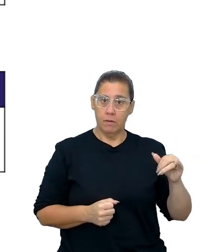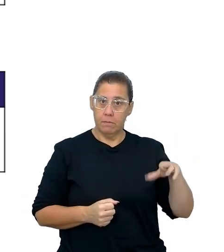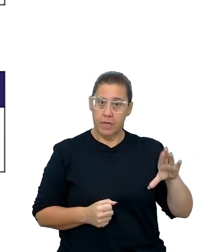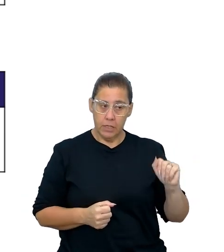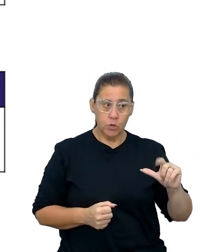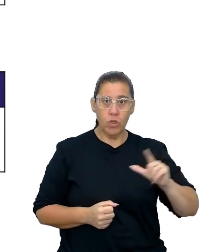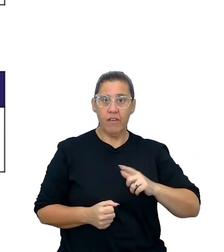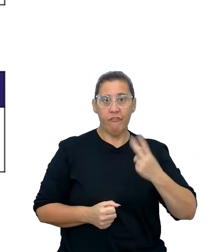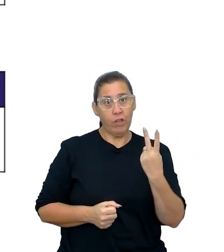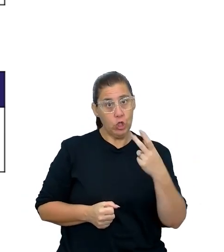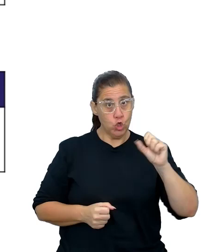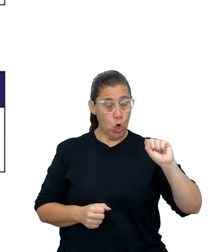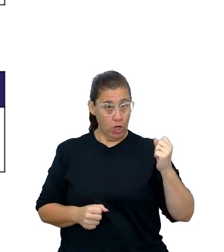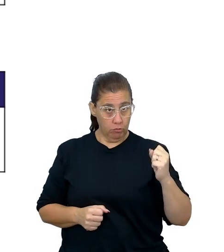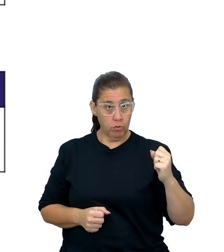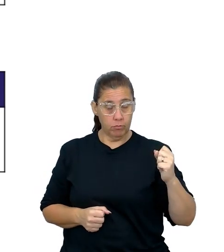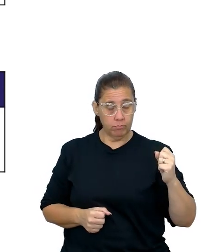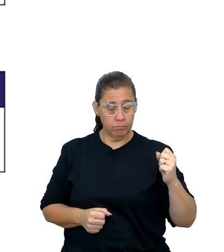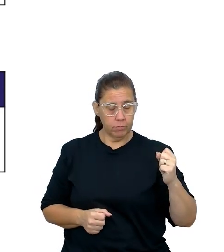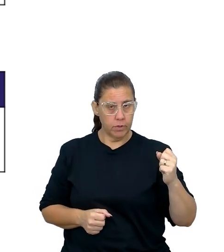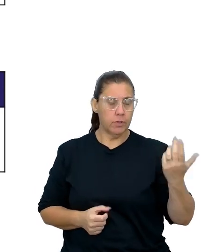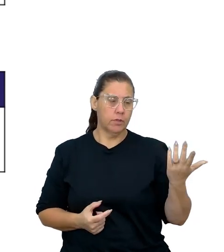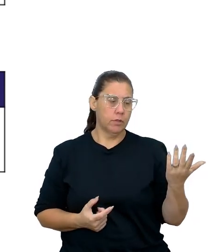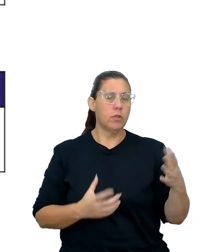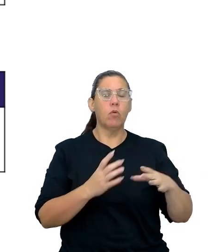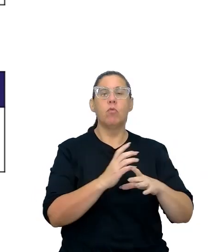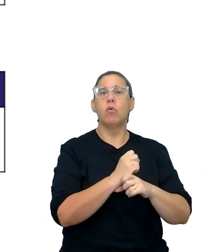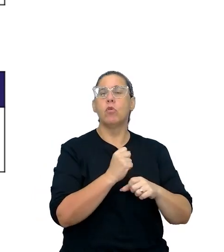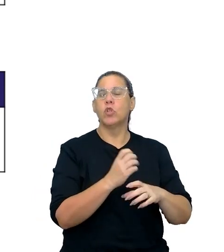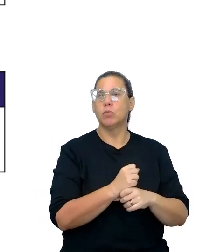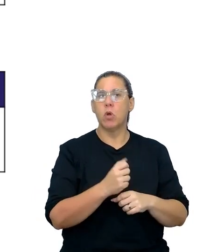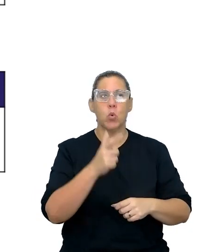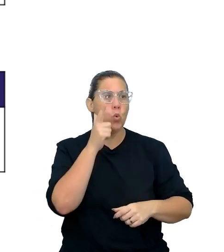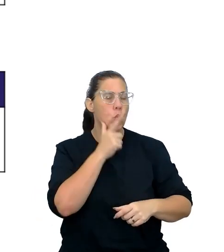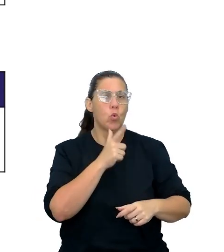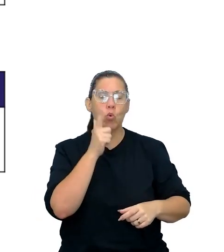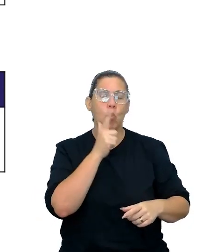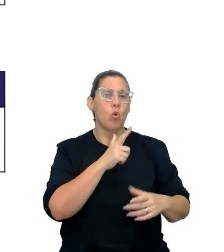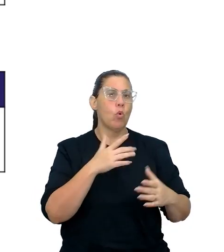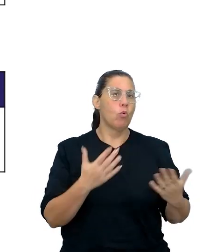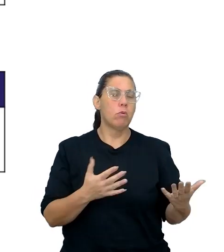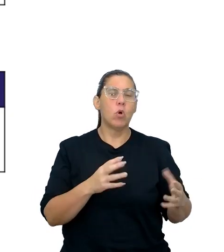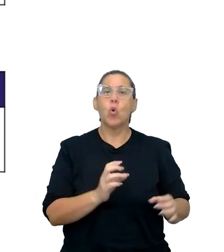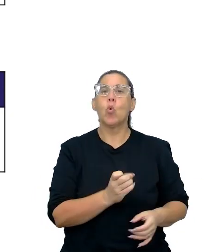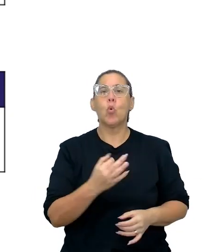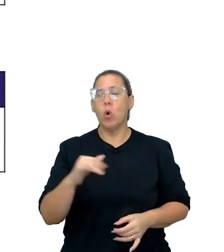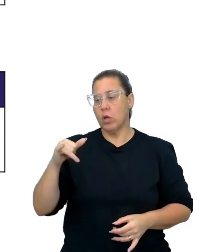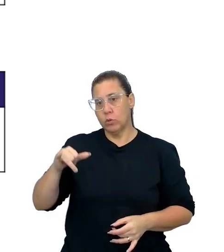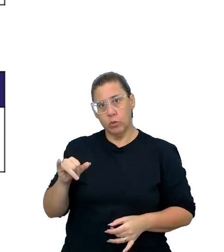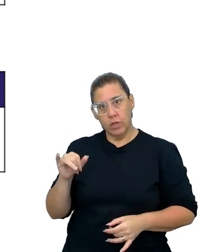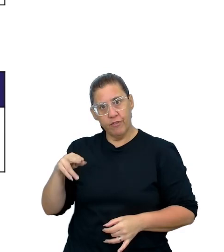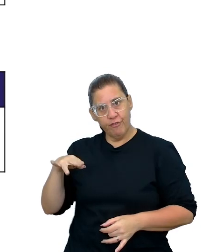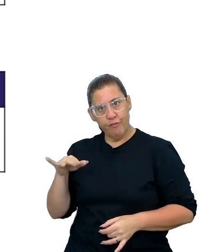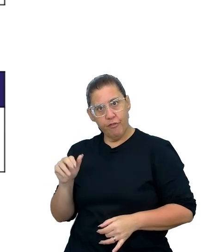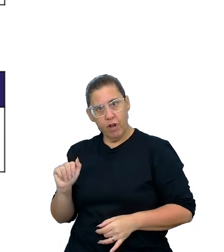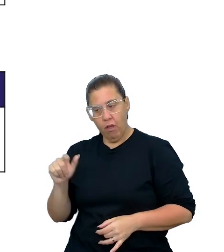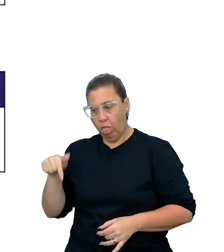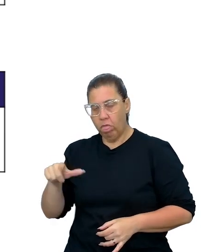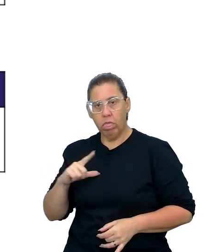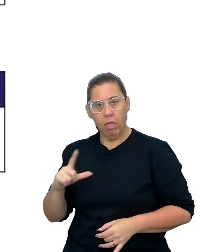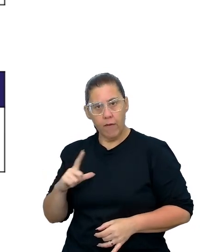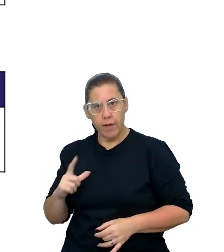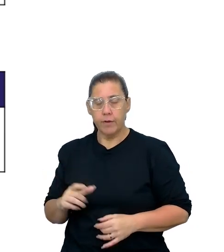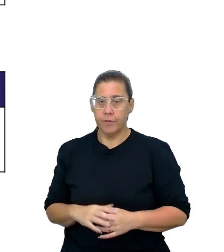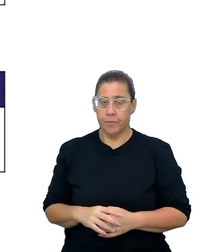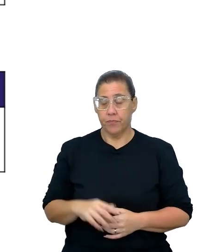tem 28, né? E a outra medida aqui, não, qual seria? Quanto que Ivan possui? Então, Ivan